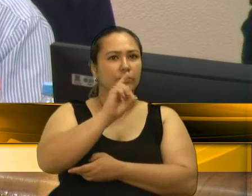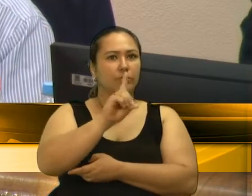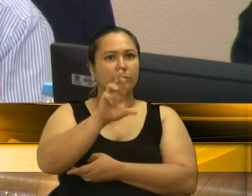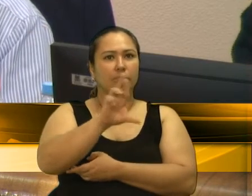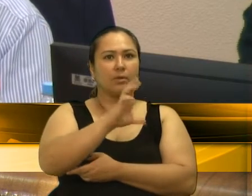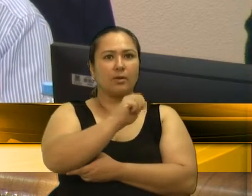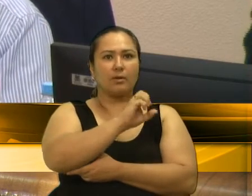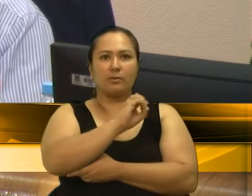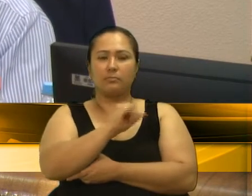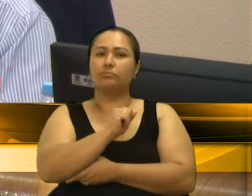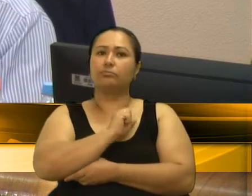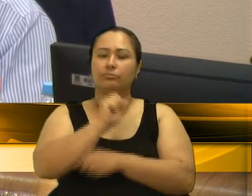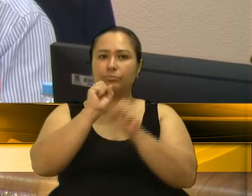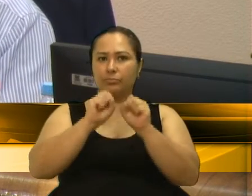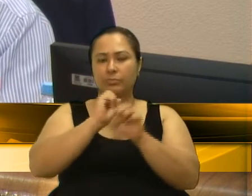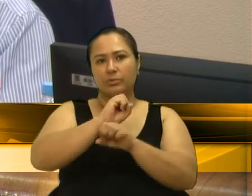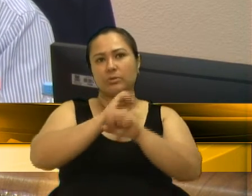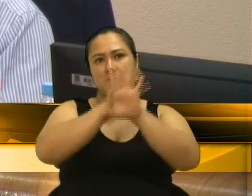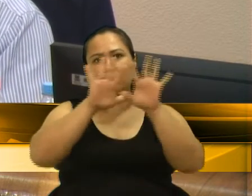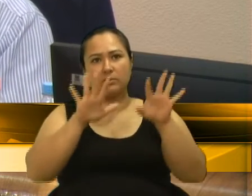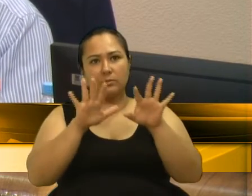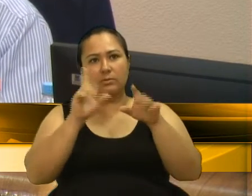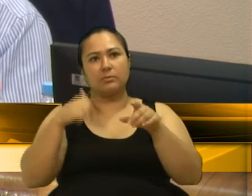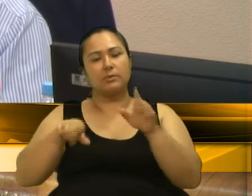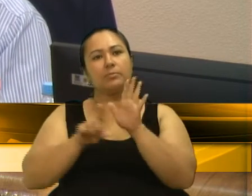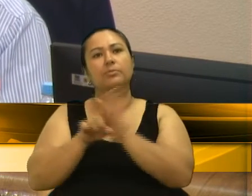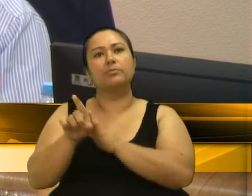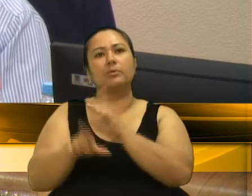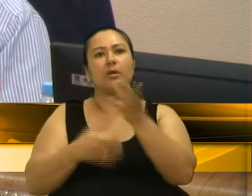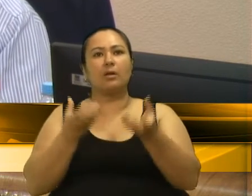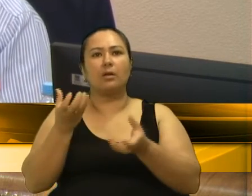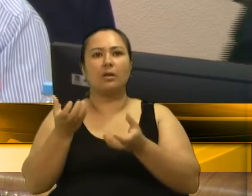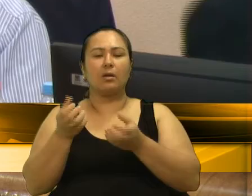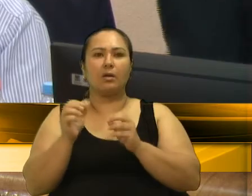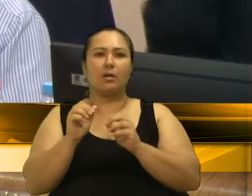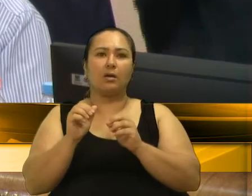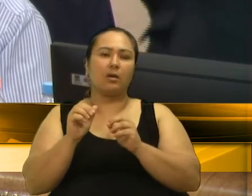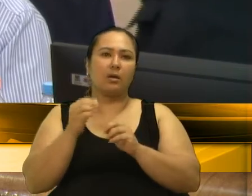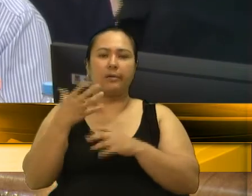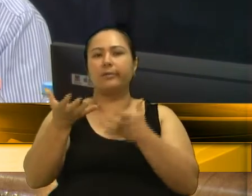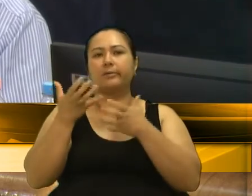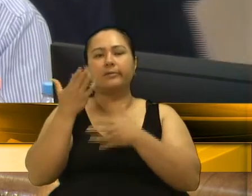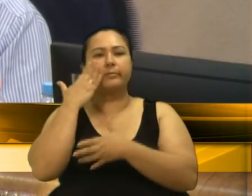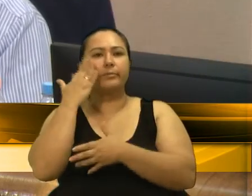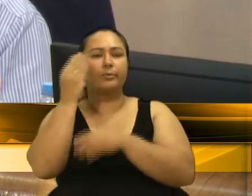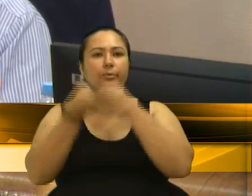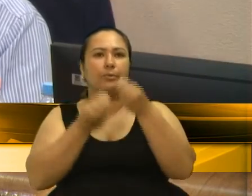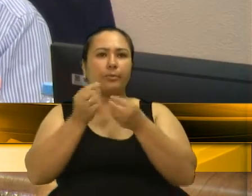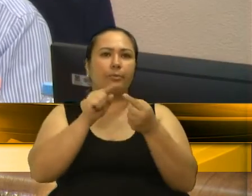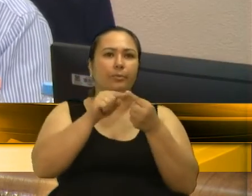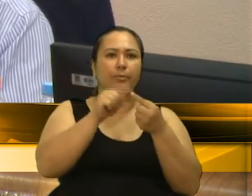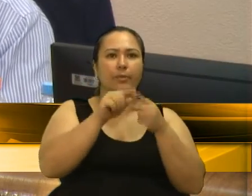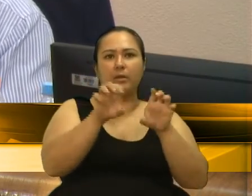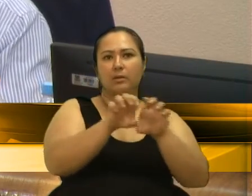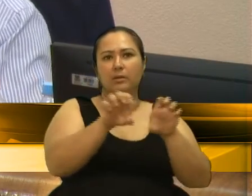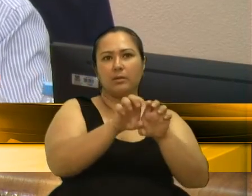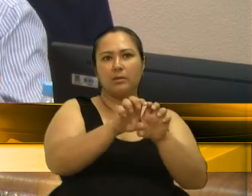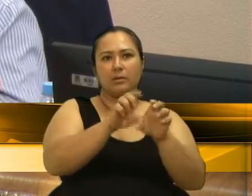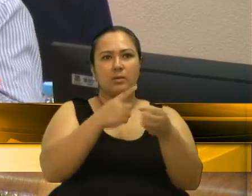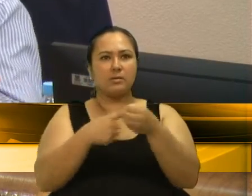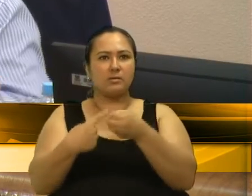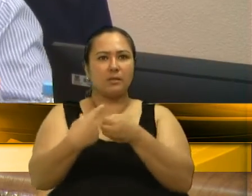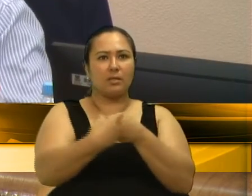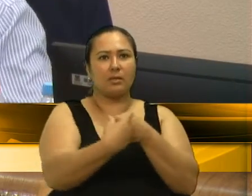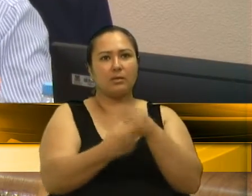esclarecer para testemunha a pergunta? Eu acho que ele quer saber em relação Pelo Estatuto das Cidades, questão de